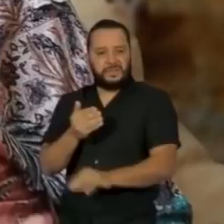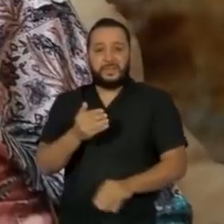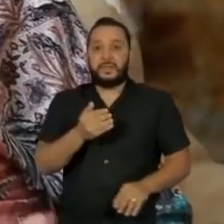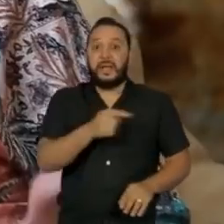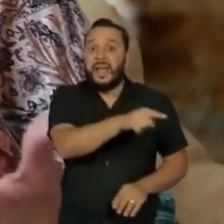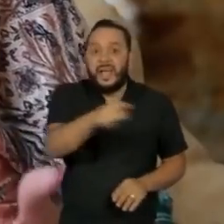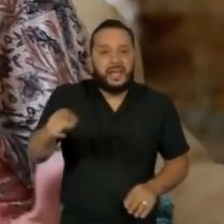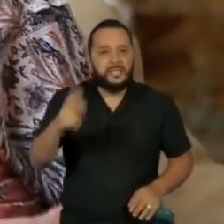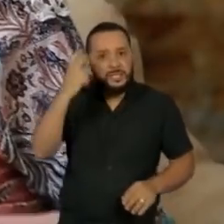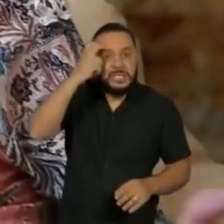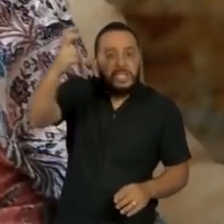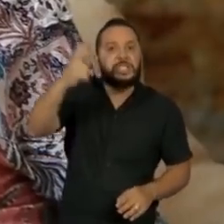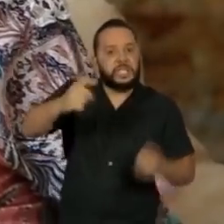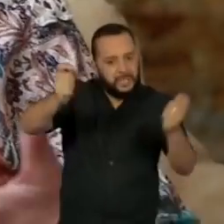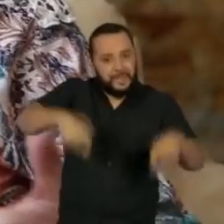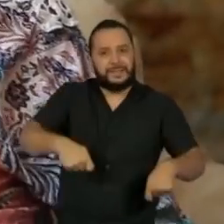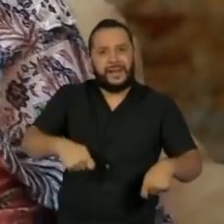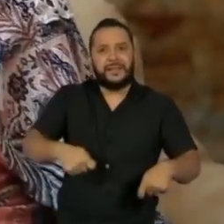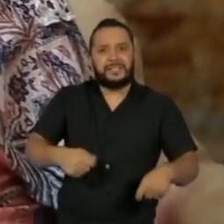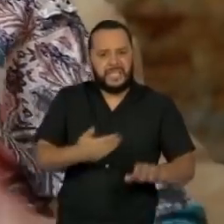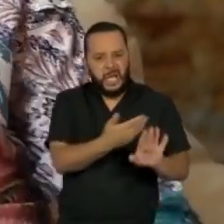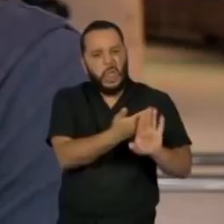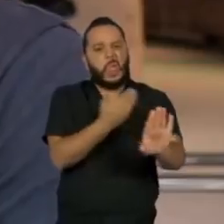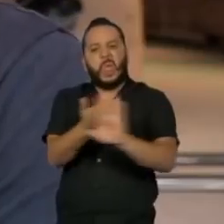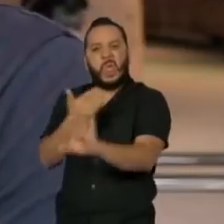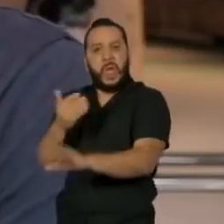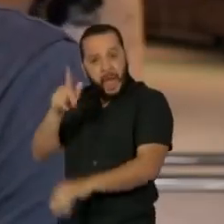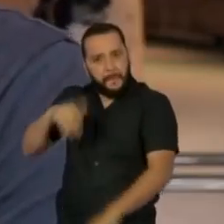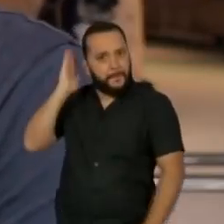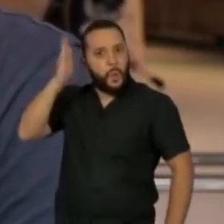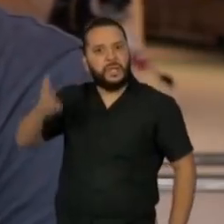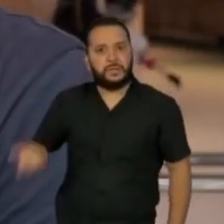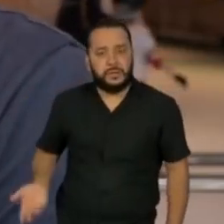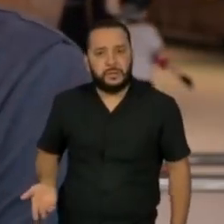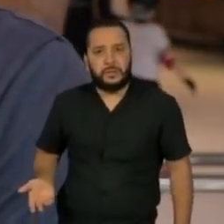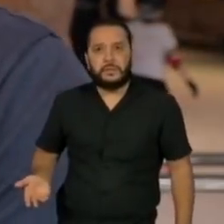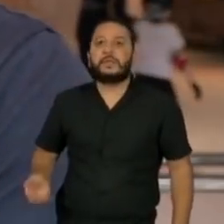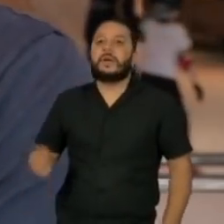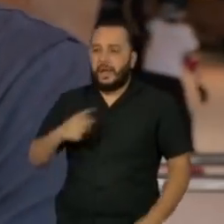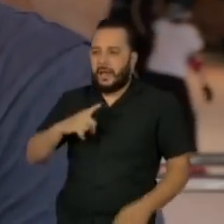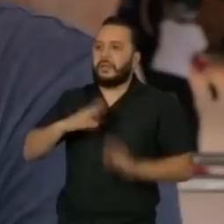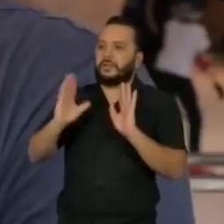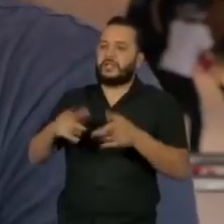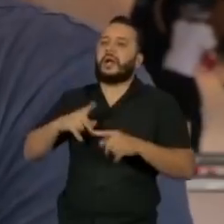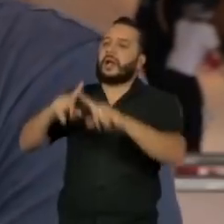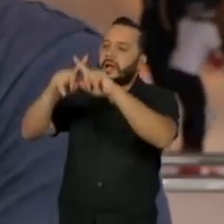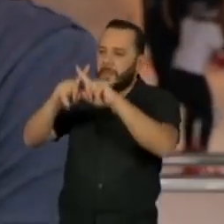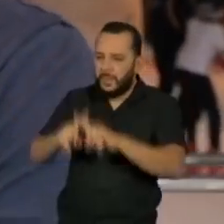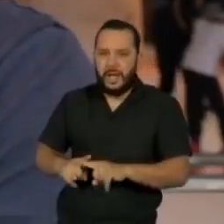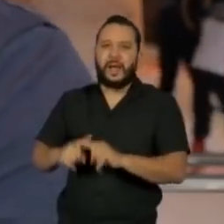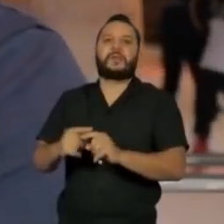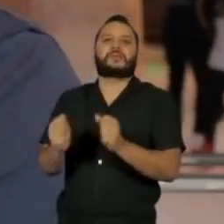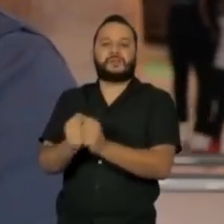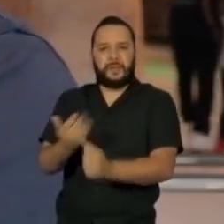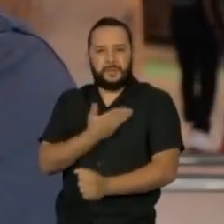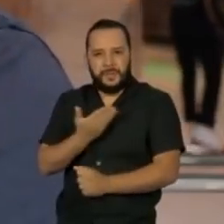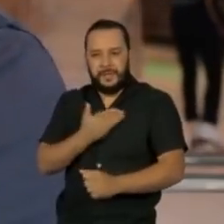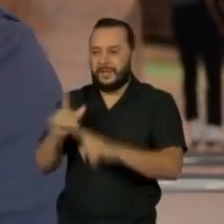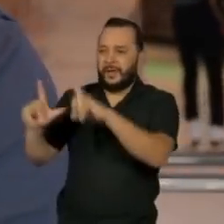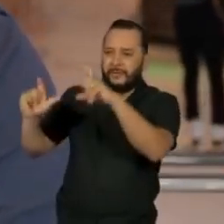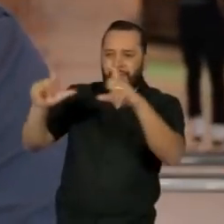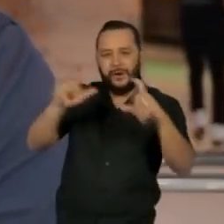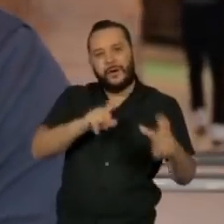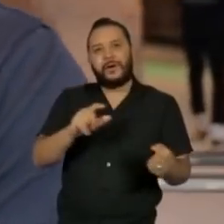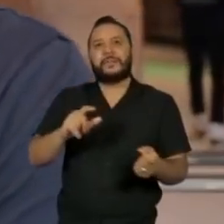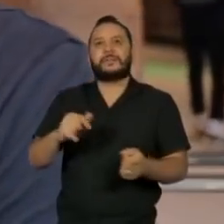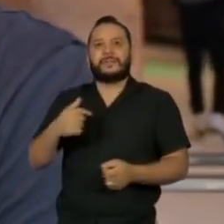competentes. E isso é burrice, isso é dar tiro no pé. Ela foi no campeonato, abraçou as amigas, tirou foto, tava bem nervosa, a gente